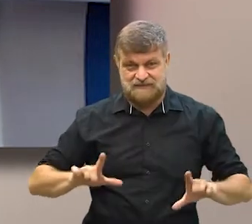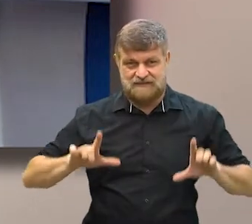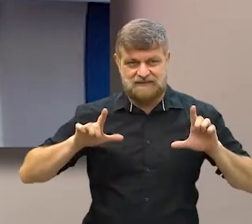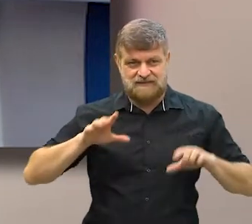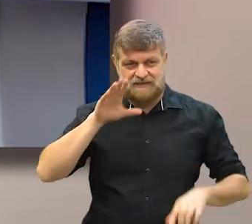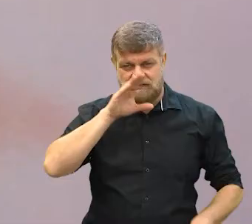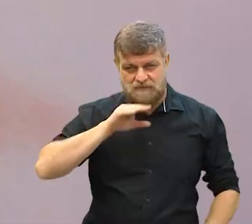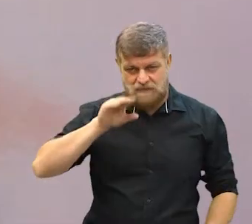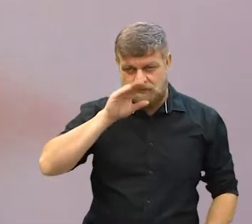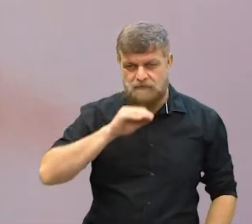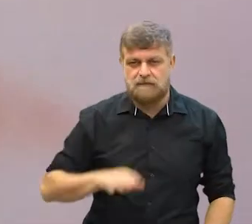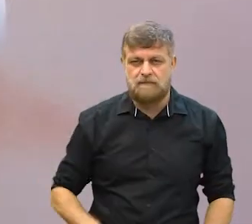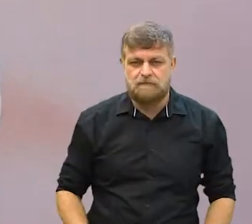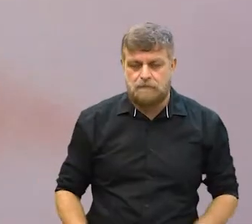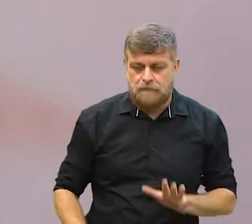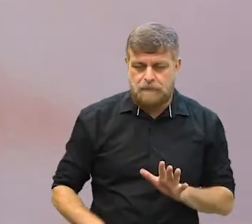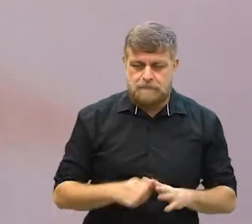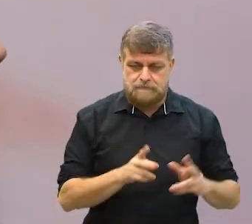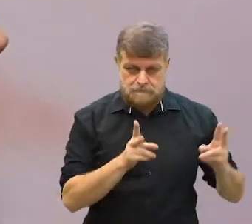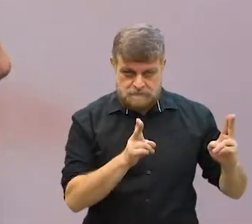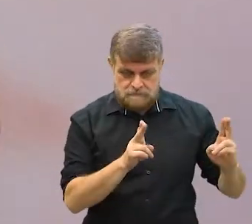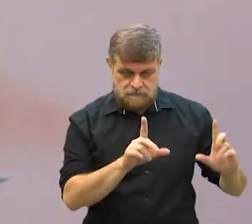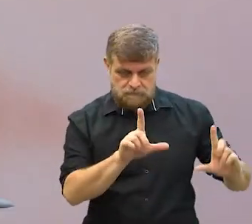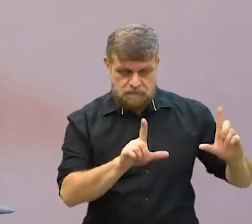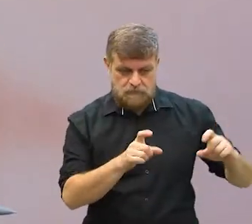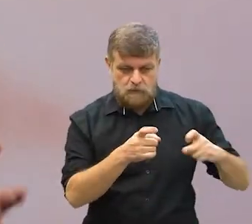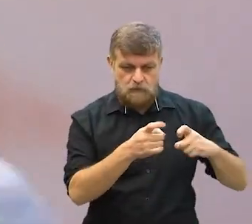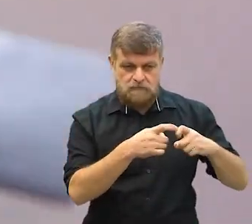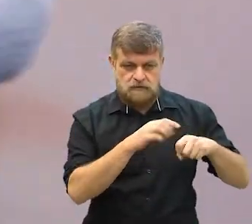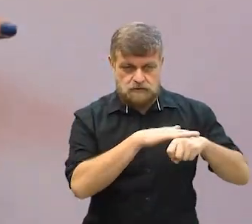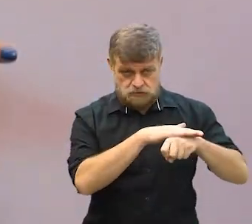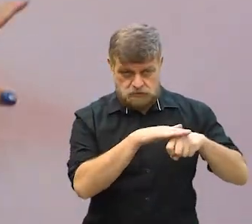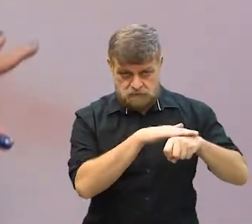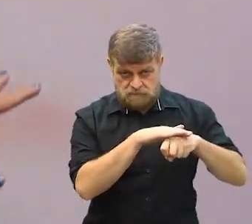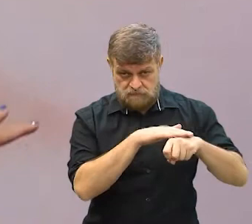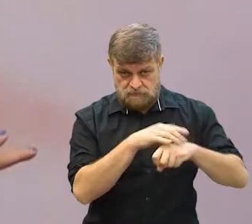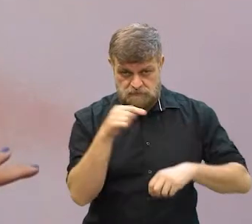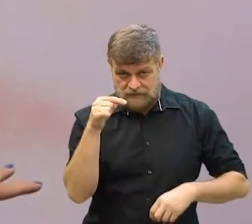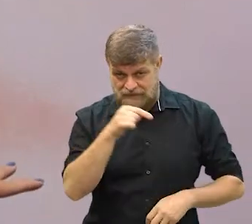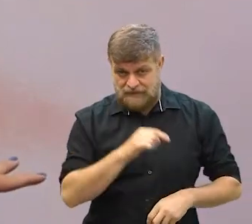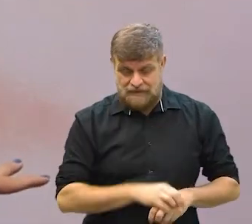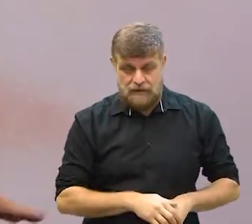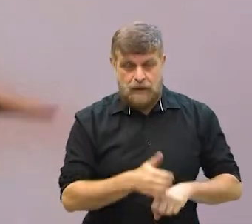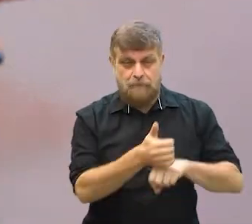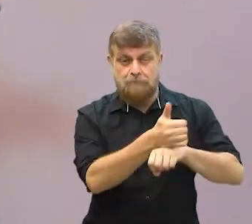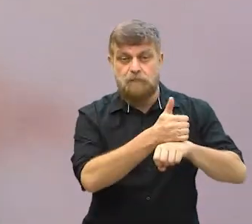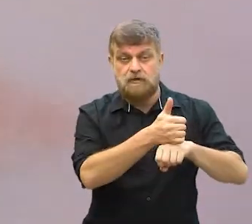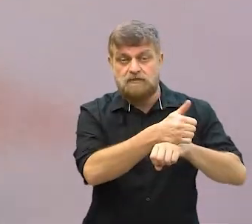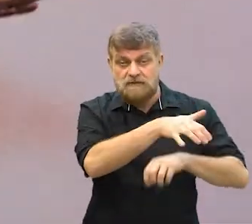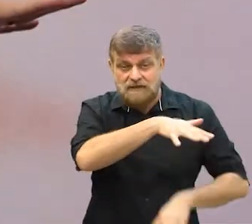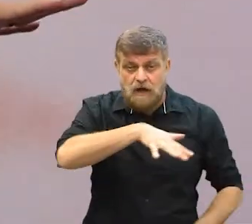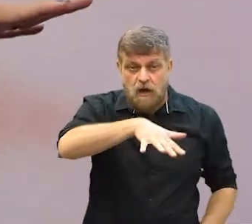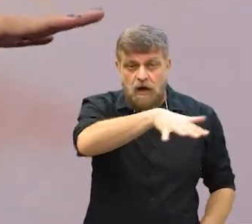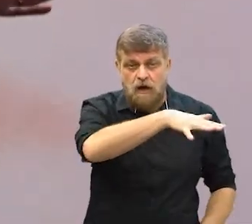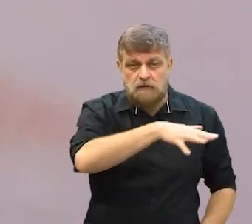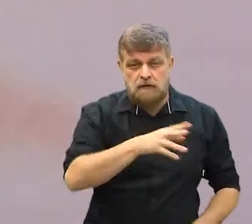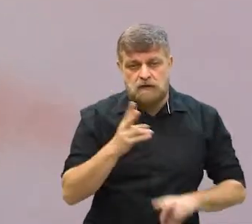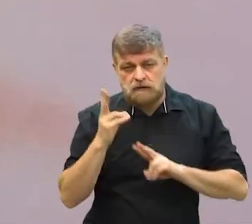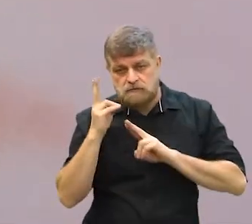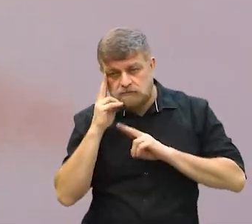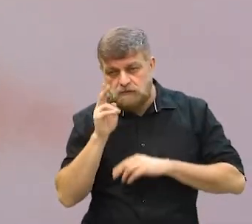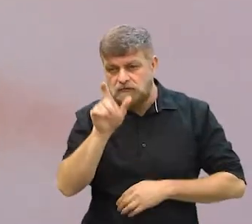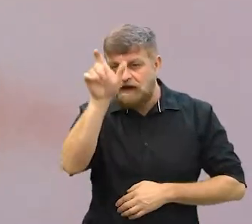com você. Karina, no primeiro bloco, como eu disse, a gente falou com um médico especialista em sono. Agora você seria